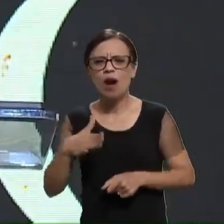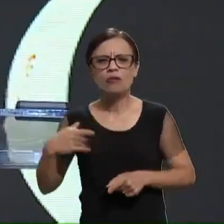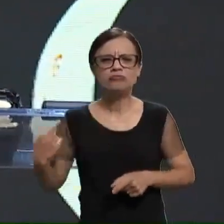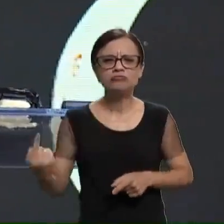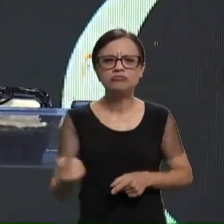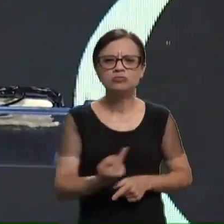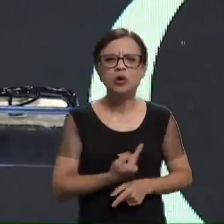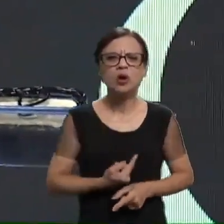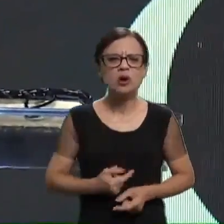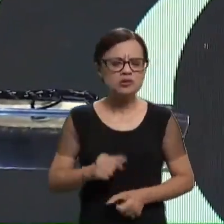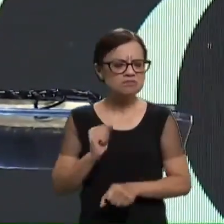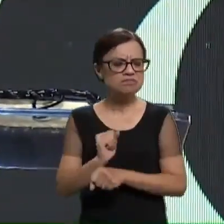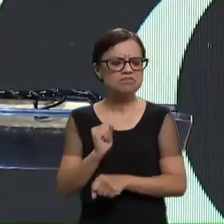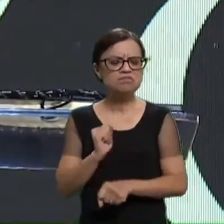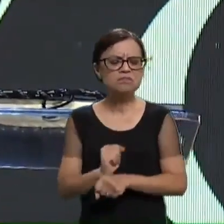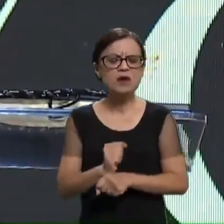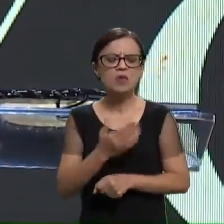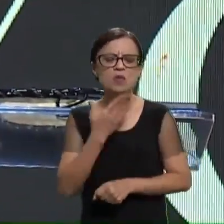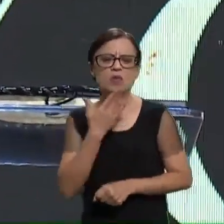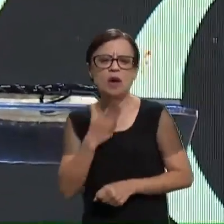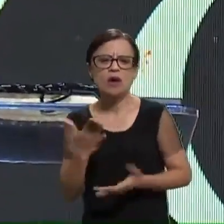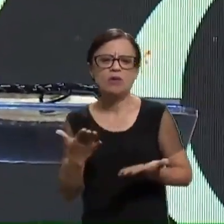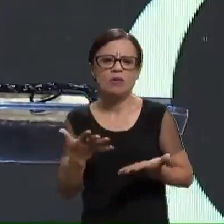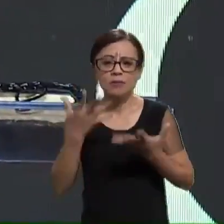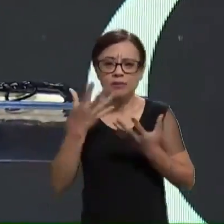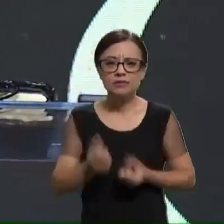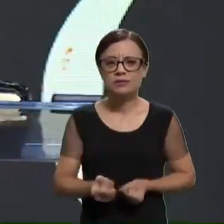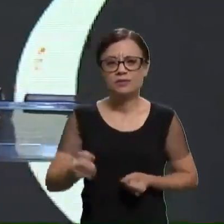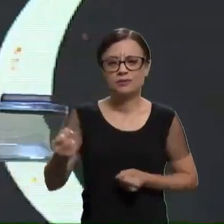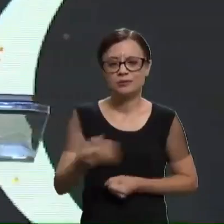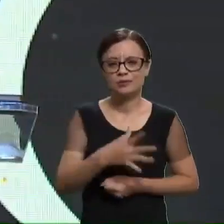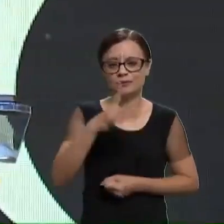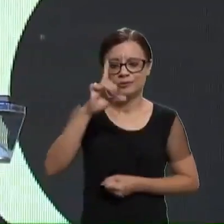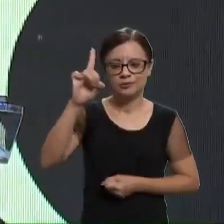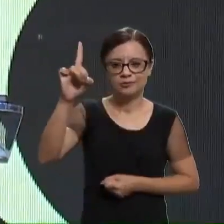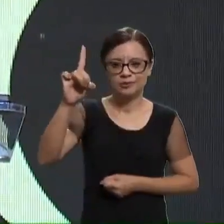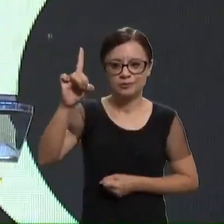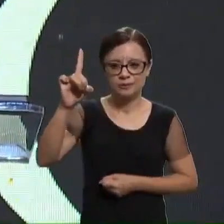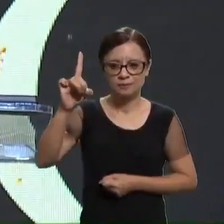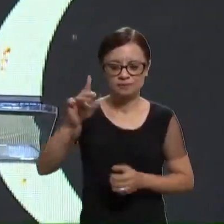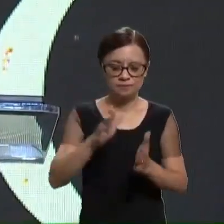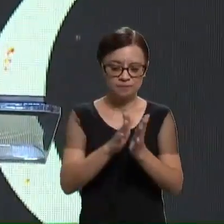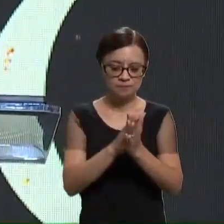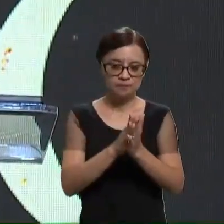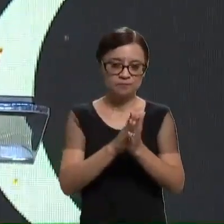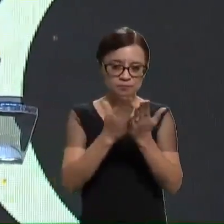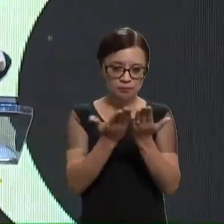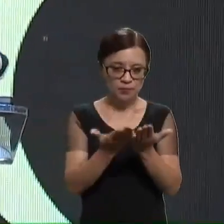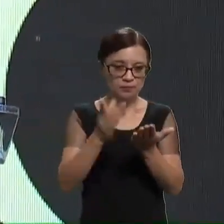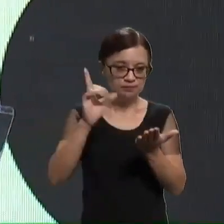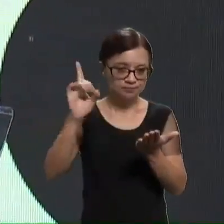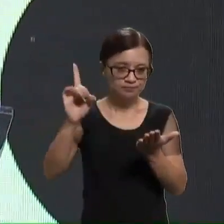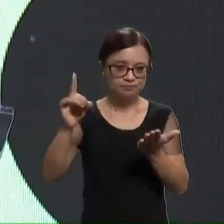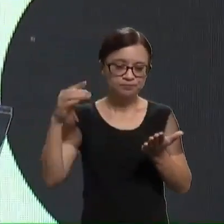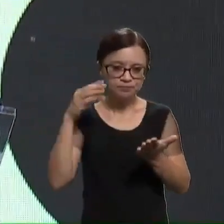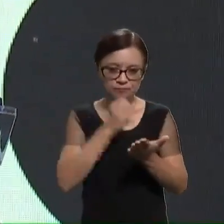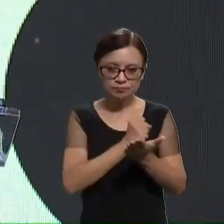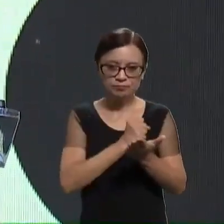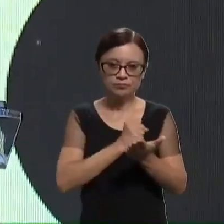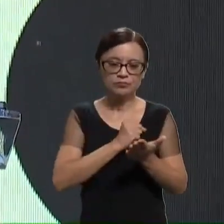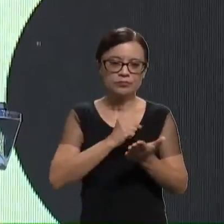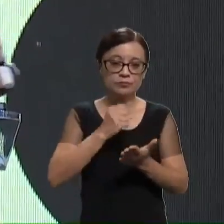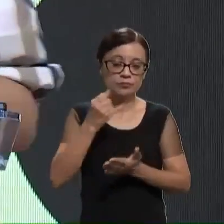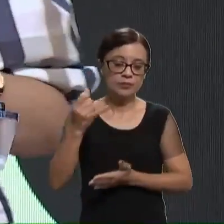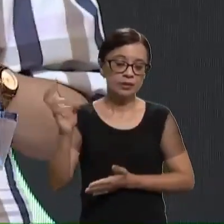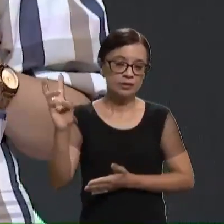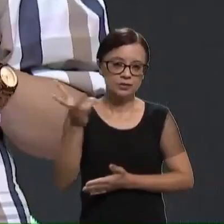posicionamento, qual tem que ser a nossa condição para recebermos o novo de Deus? Abra sua Bíblia rapidamente comigo no livro de